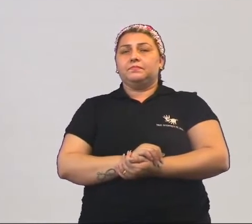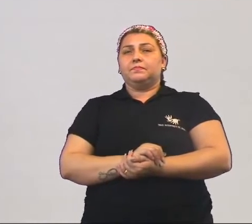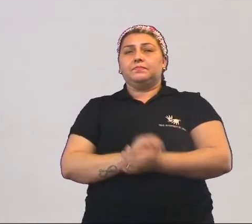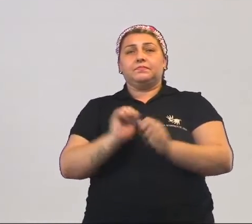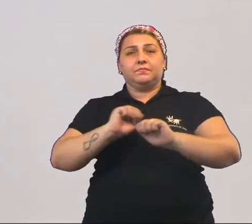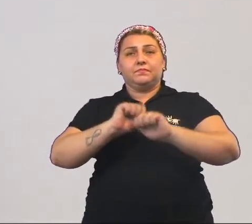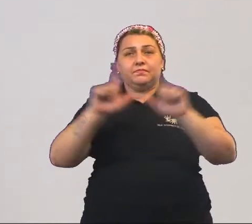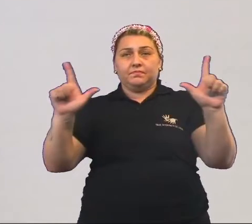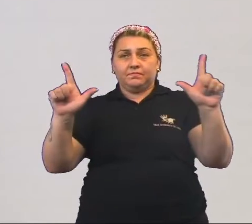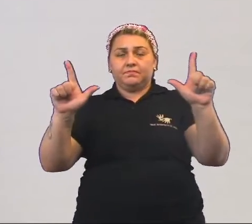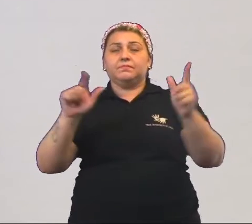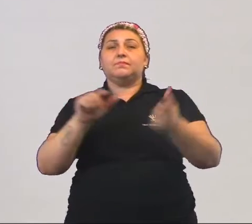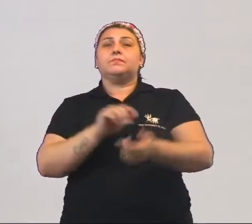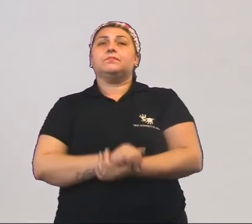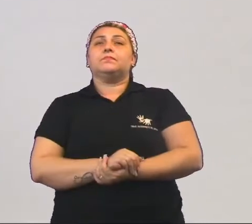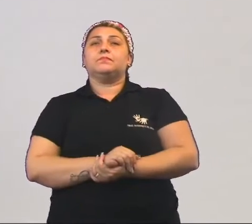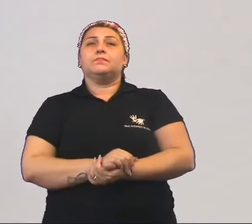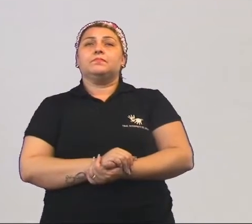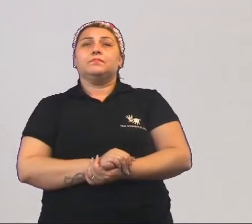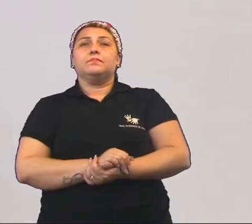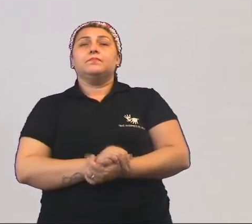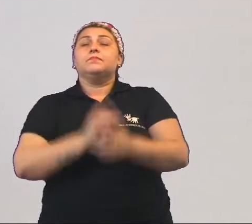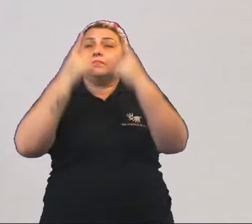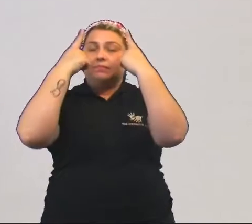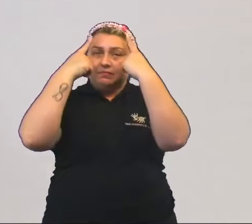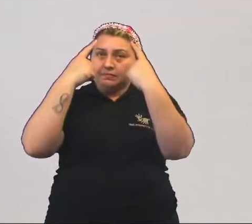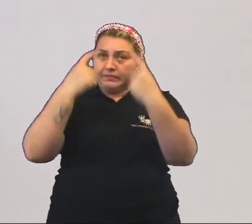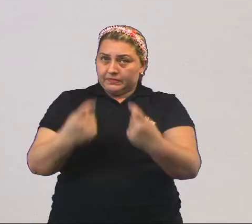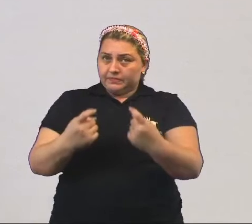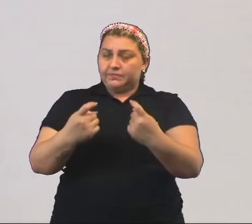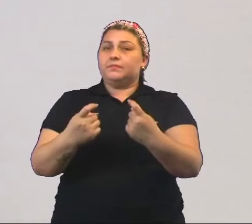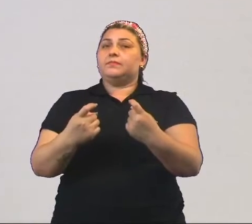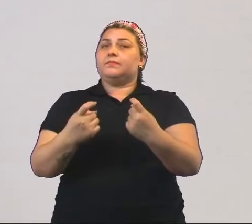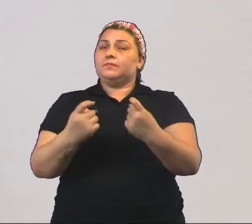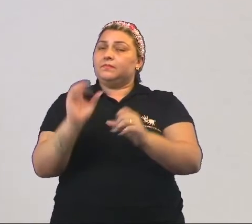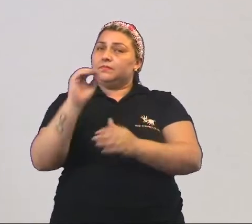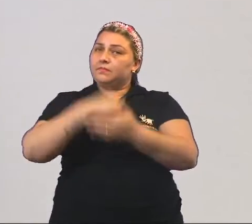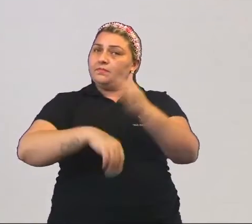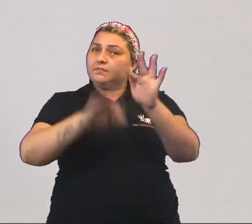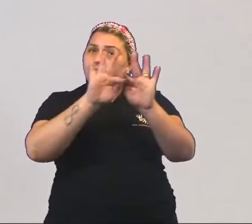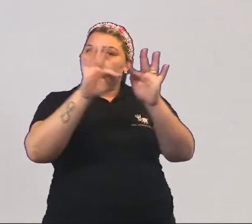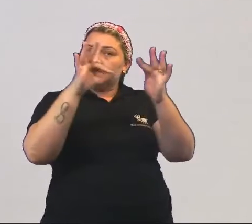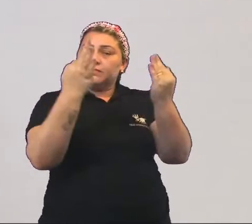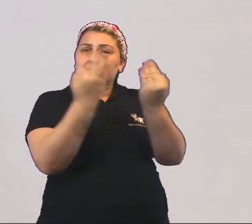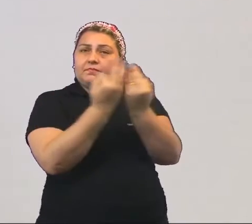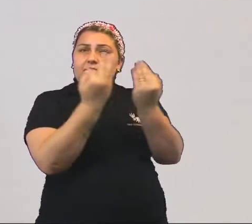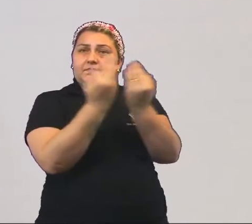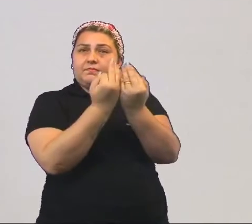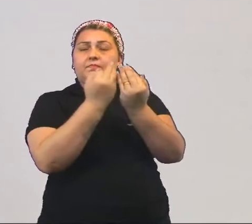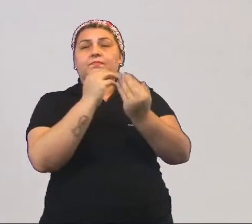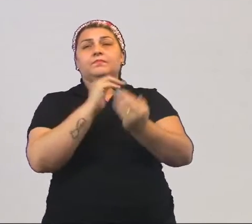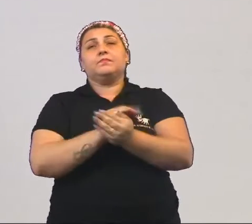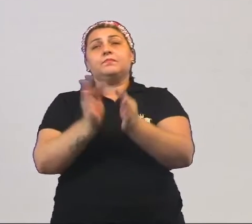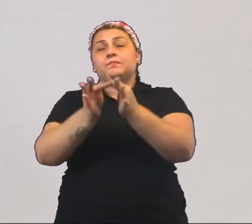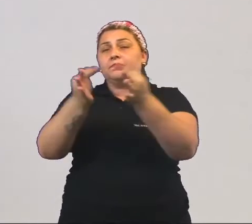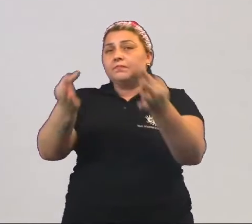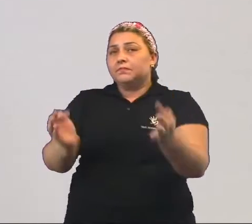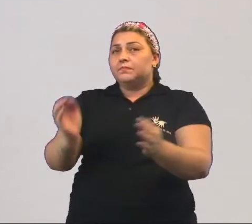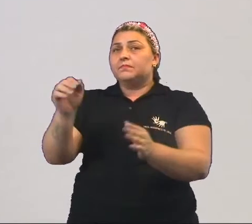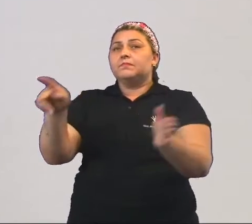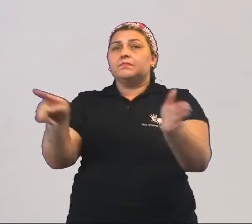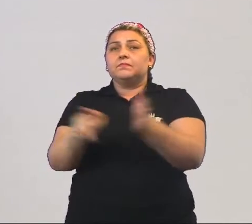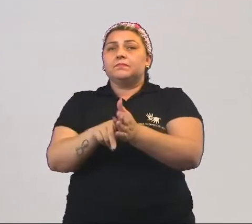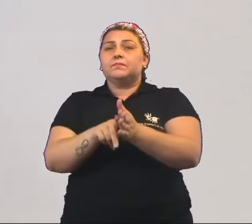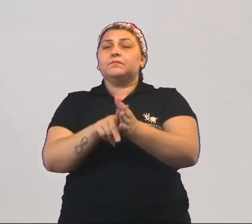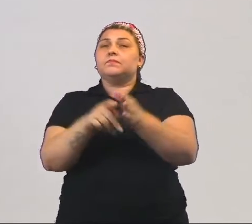Claro, corriqueiramente é uma violência intrafamiliar. O cenário mais comum é o ambiente